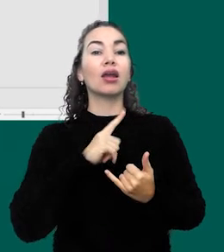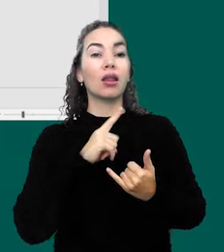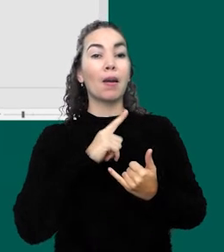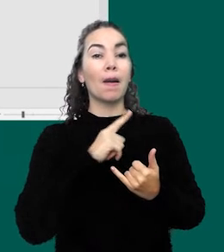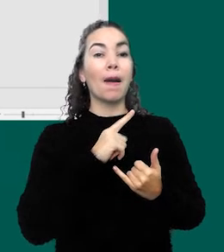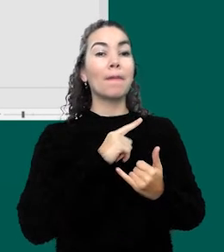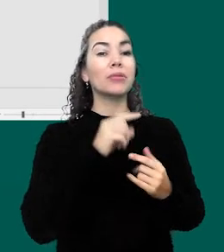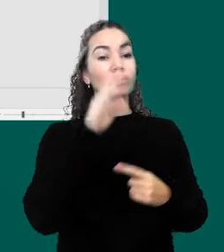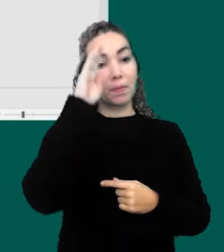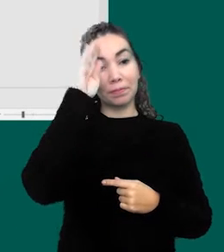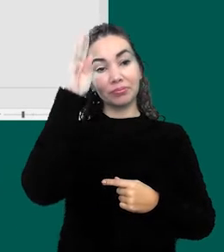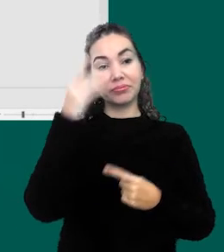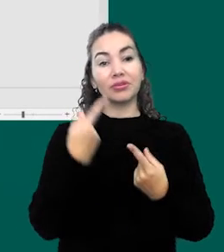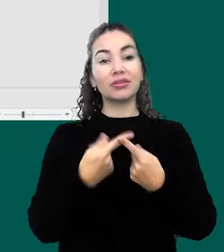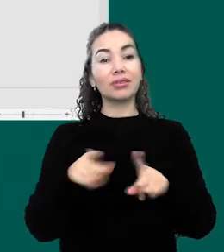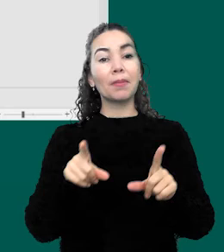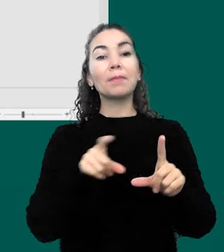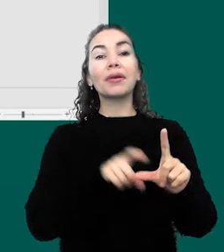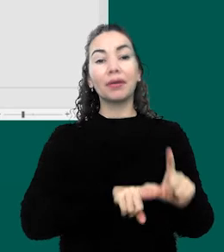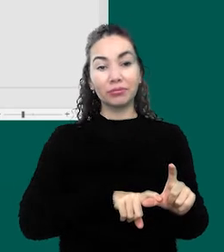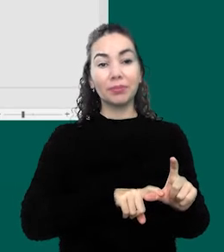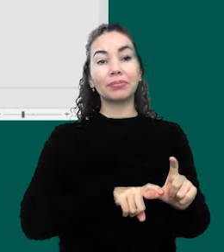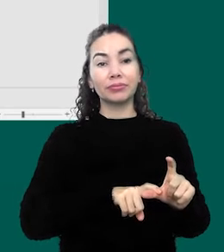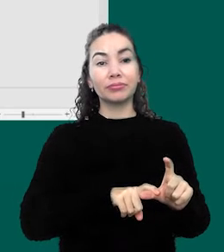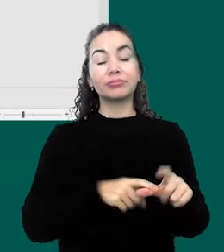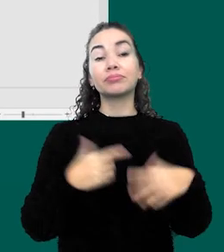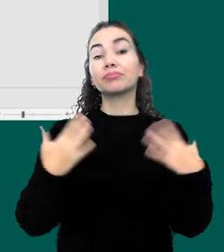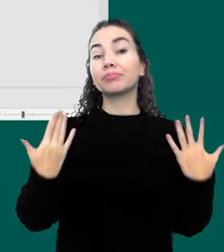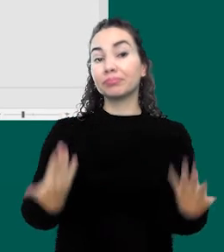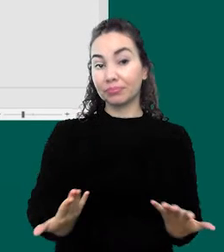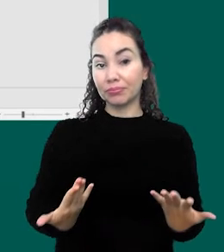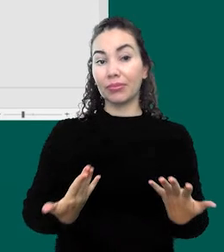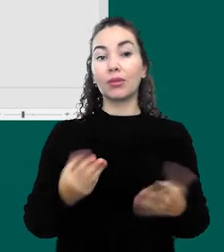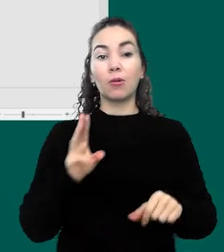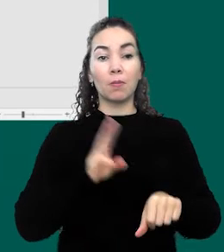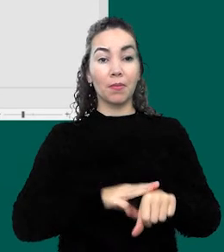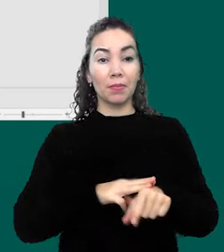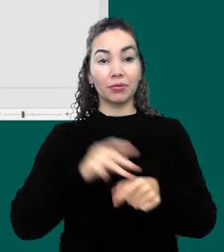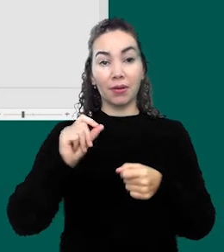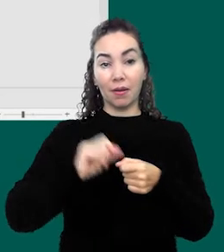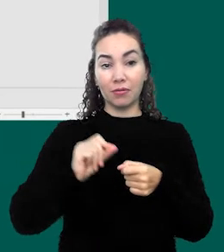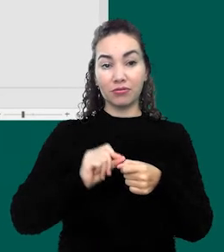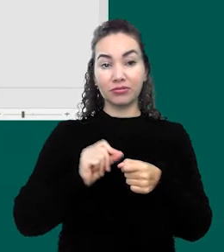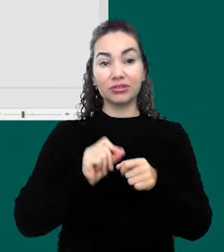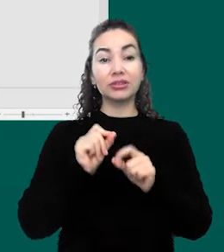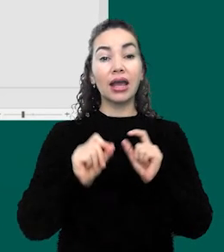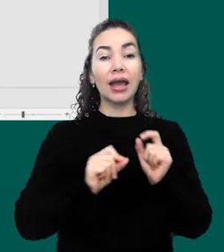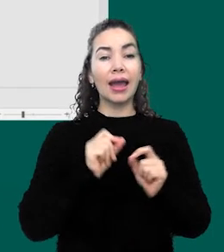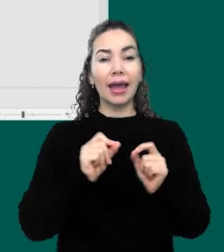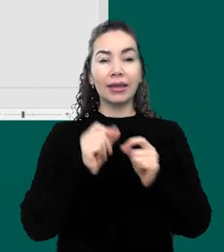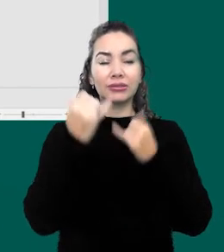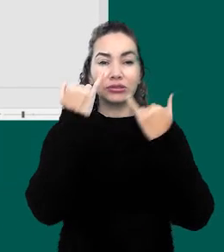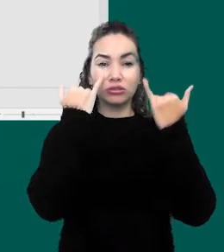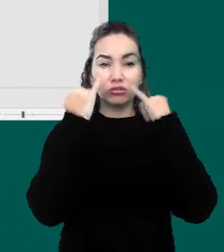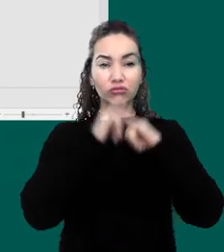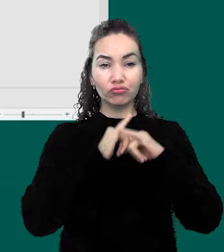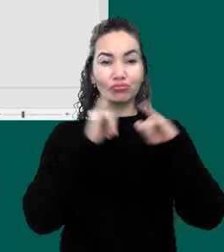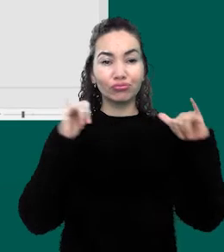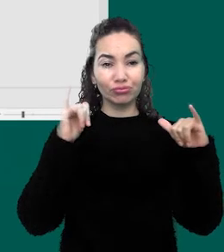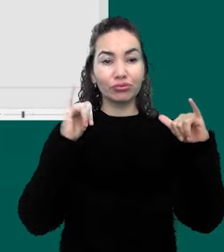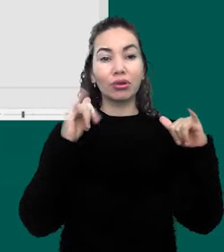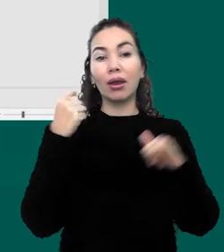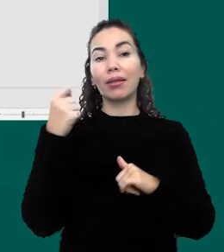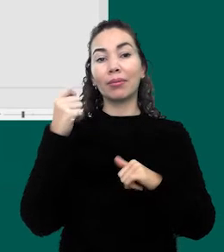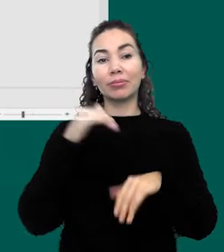titular quanto ao dependente. Então, no momento em que nós formos fazer estas informações, nós